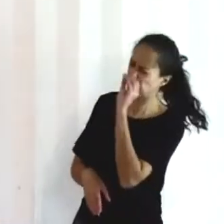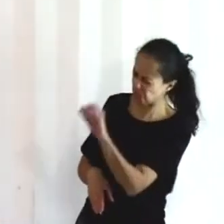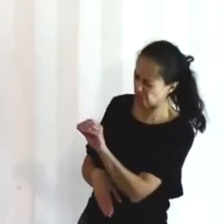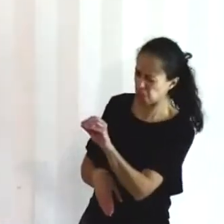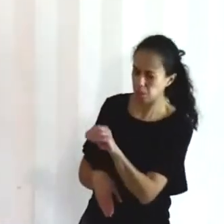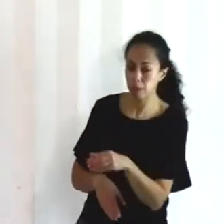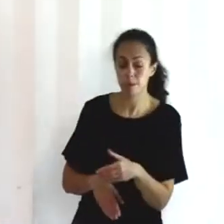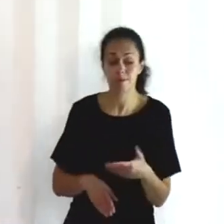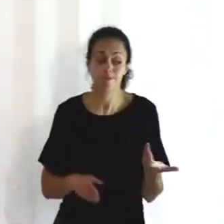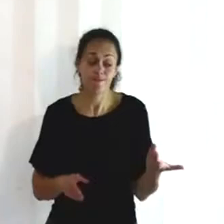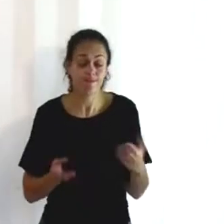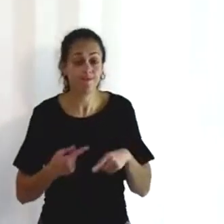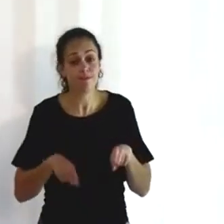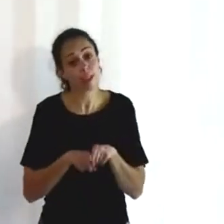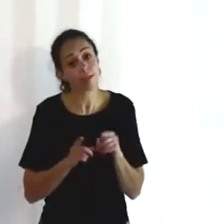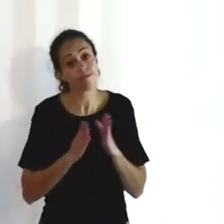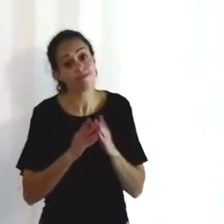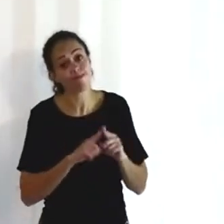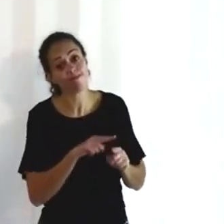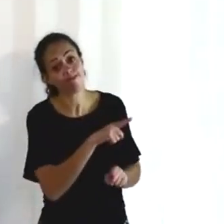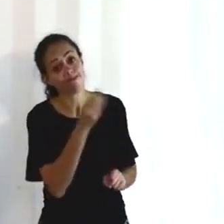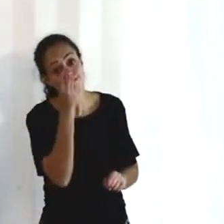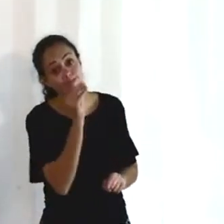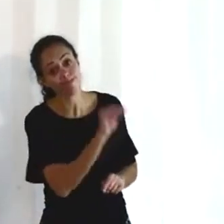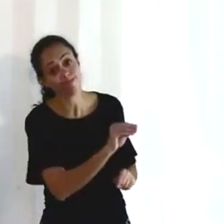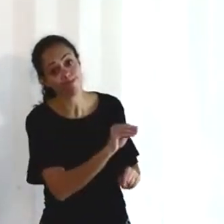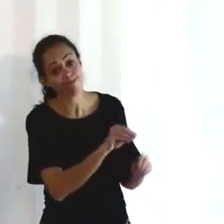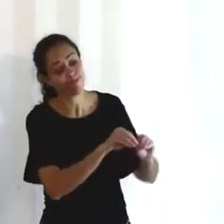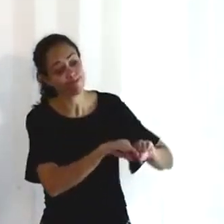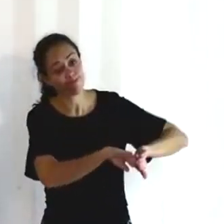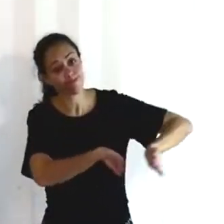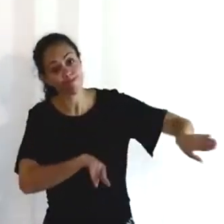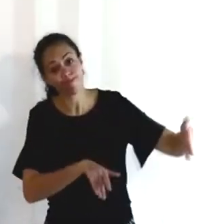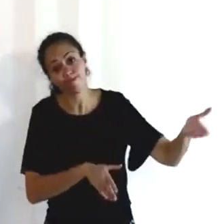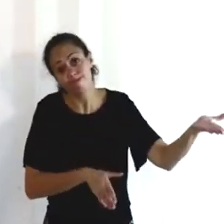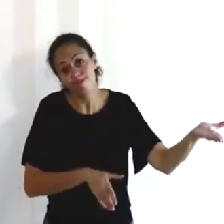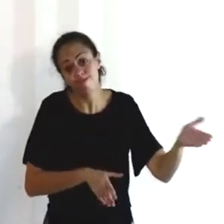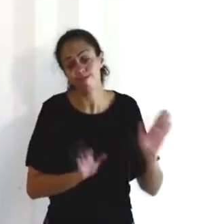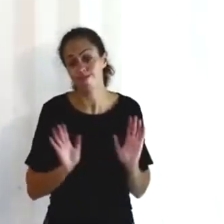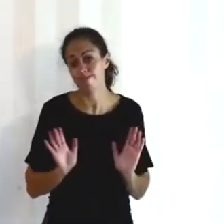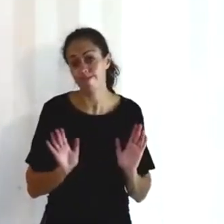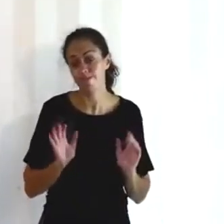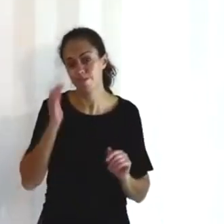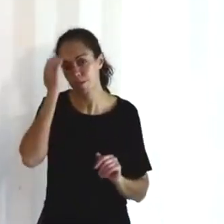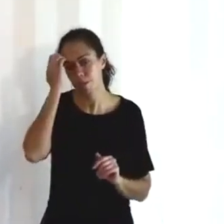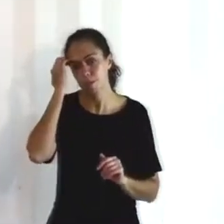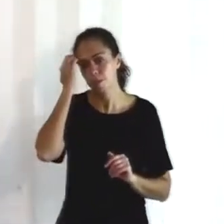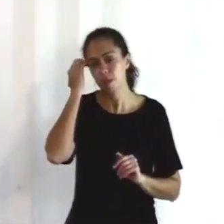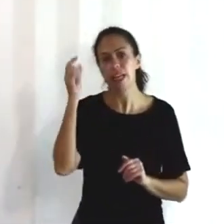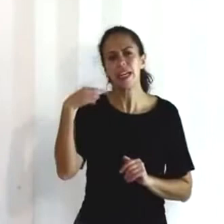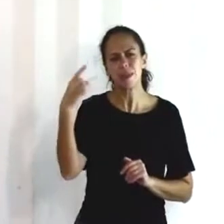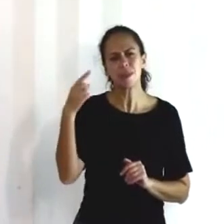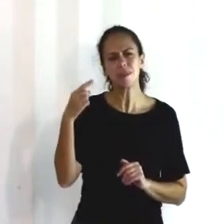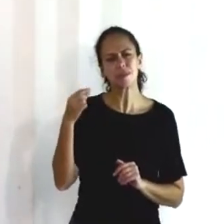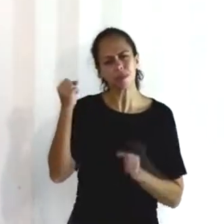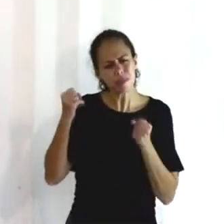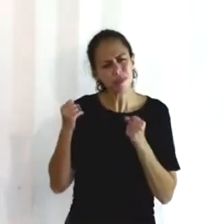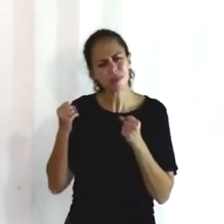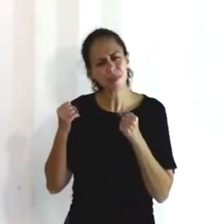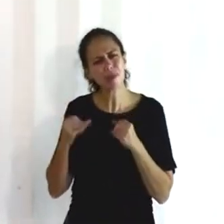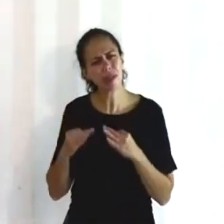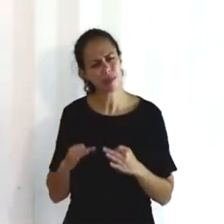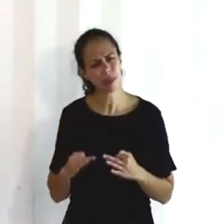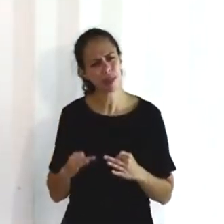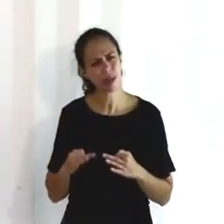já responde. Eu acho que mais 7 vezes, Jesus? Assim, as 3 vezes que os judeus dizem que a